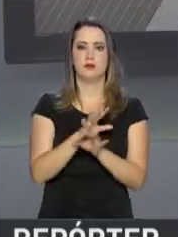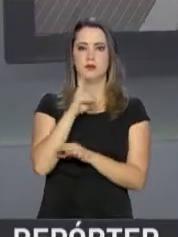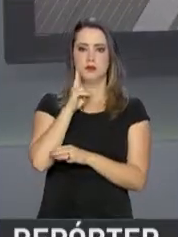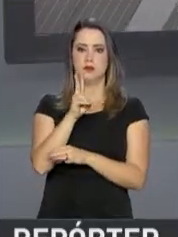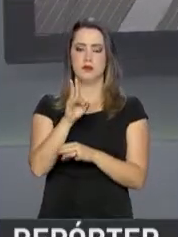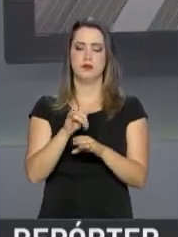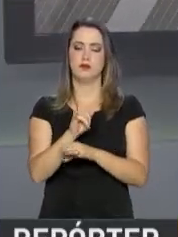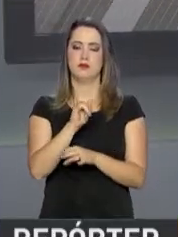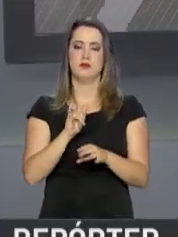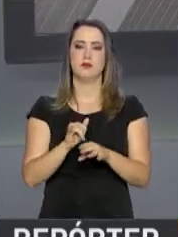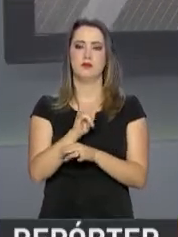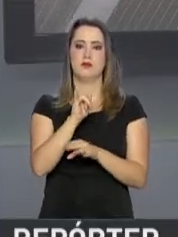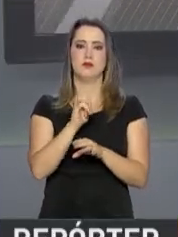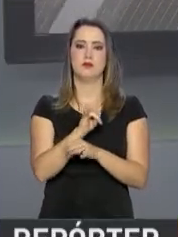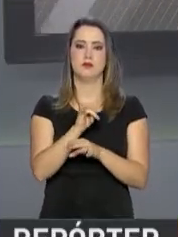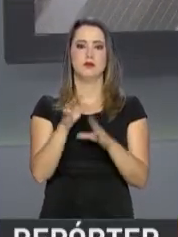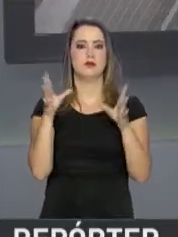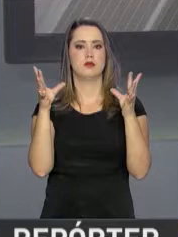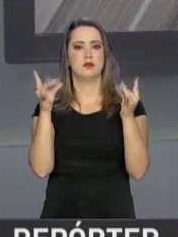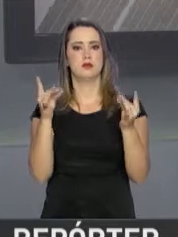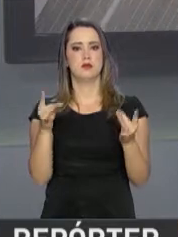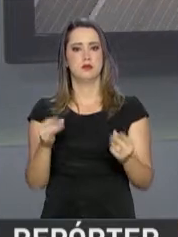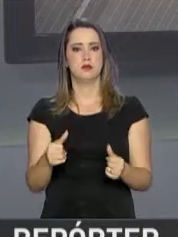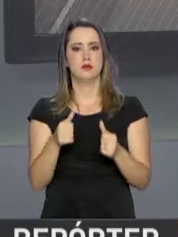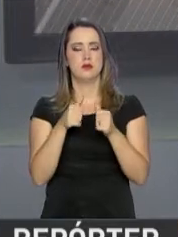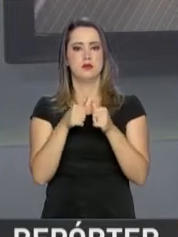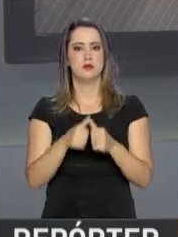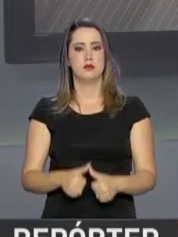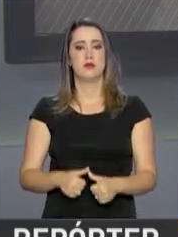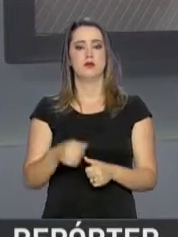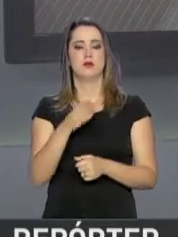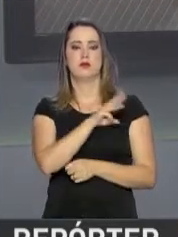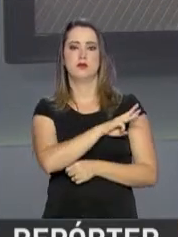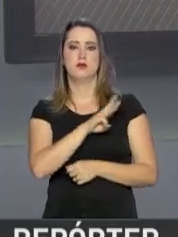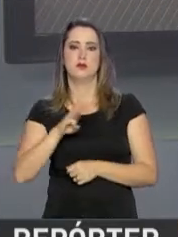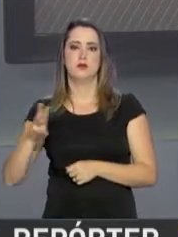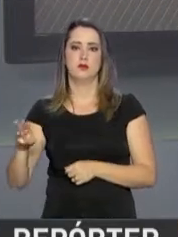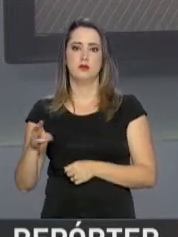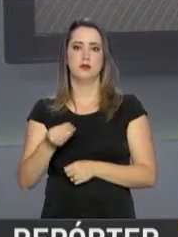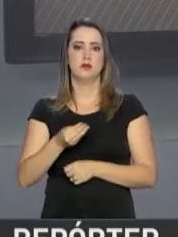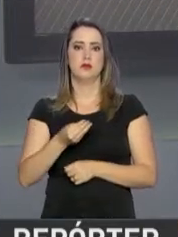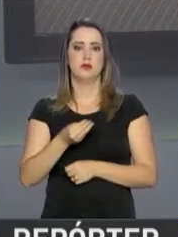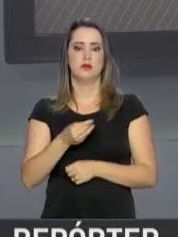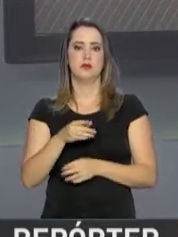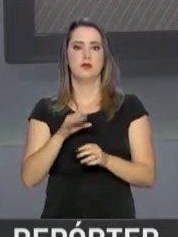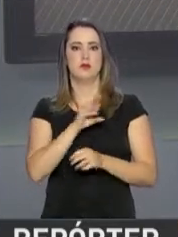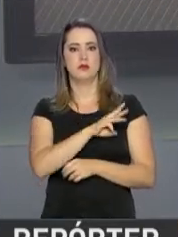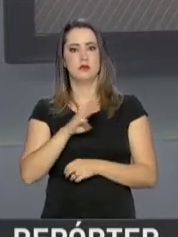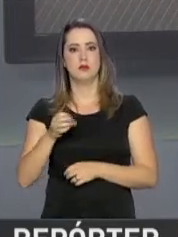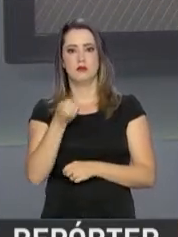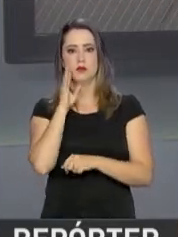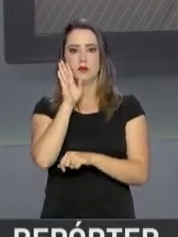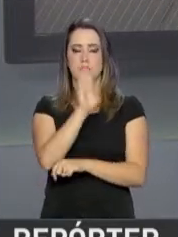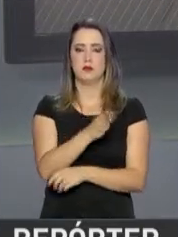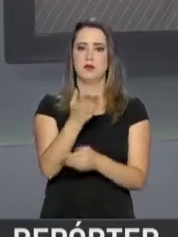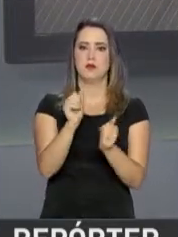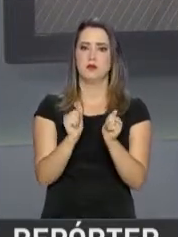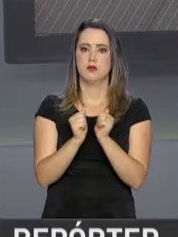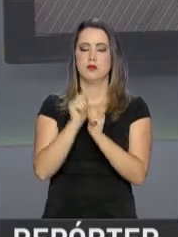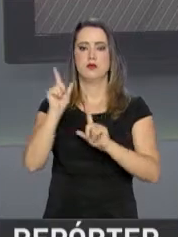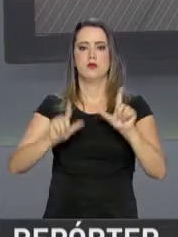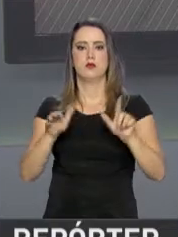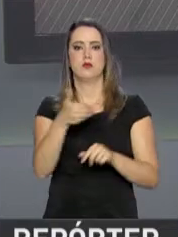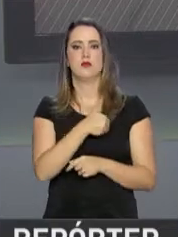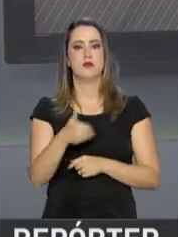aqui. Você pode rever as reportagens no YouTube e toda a nossa programação também pode ser vista pela internet. Uma boa tarde para você